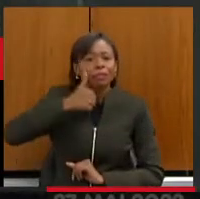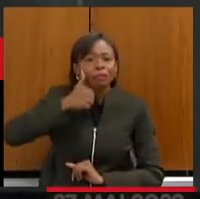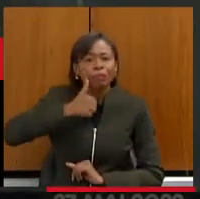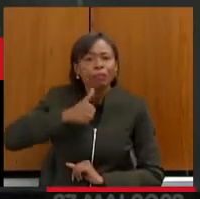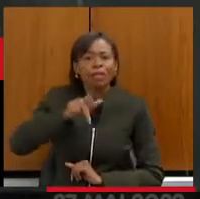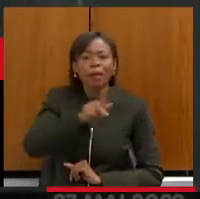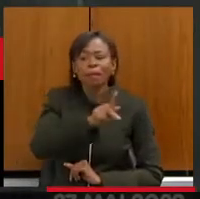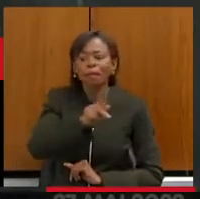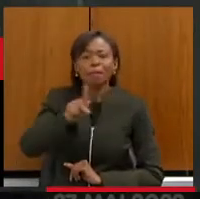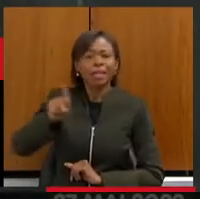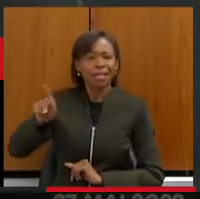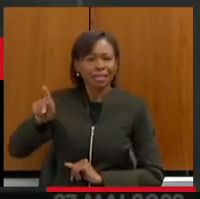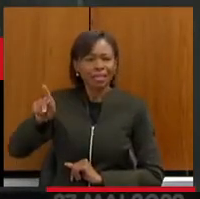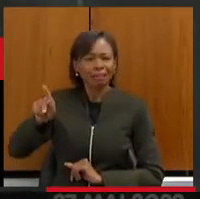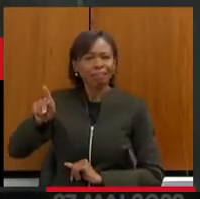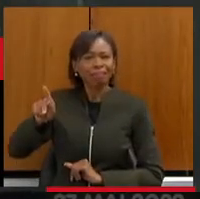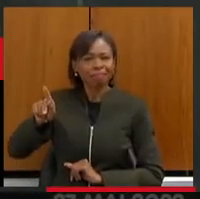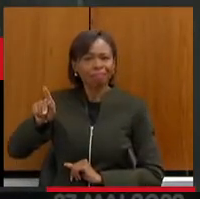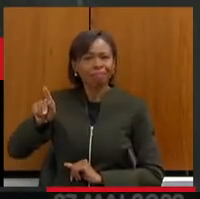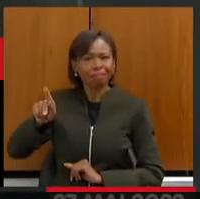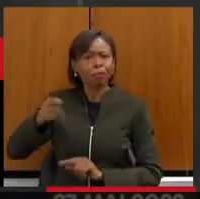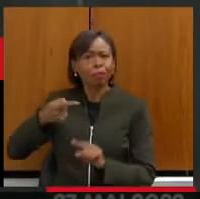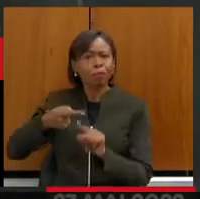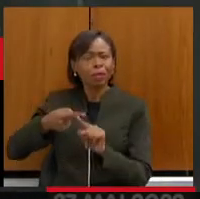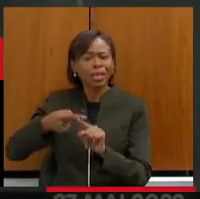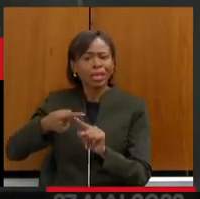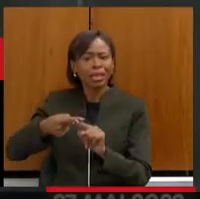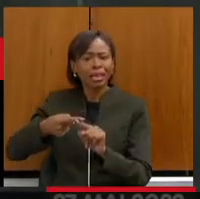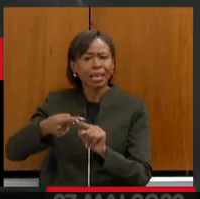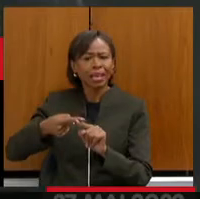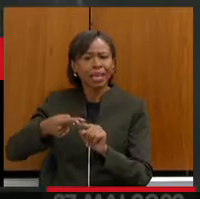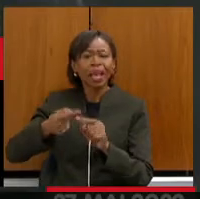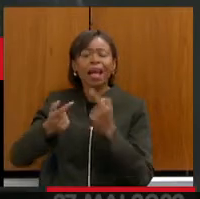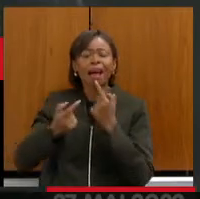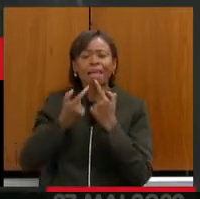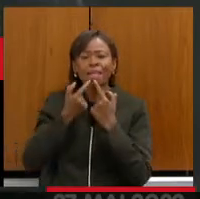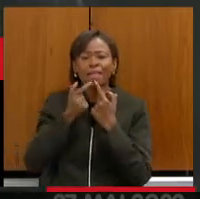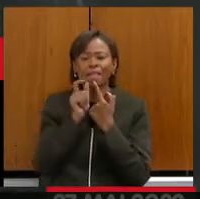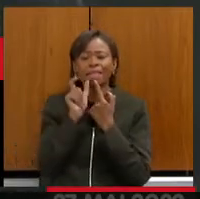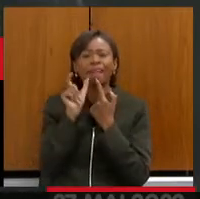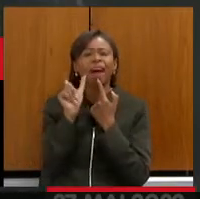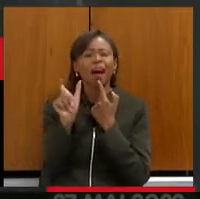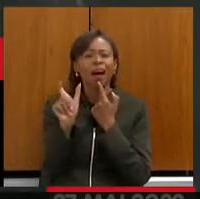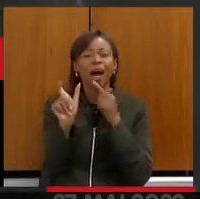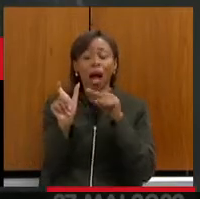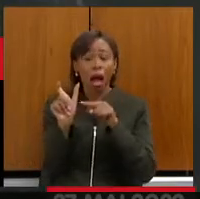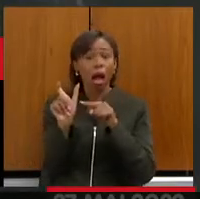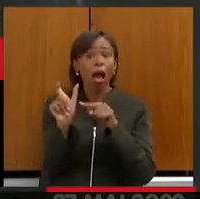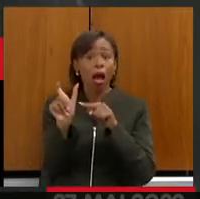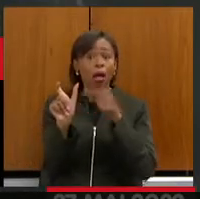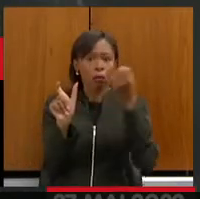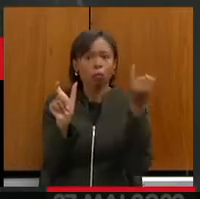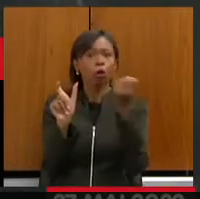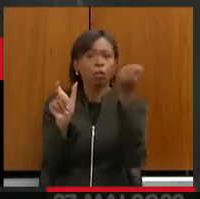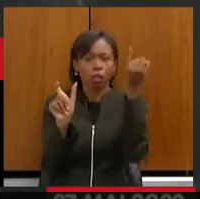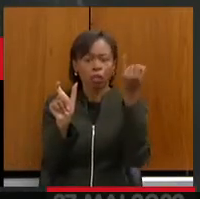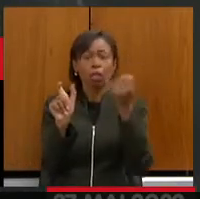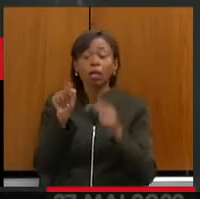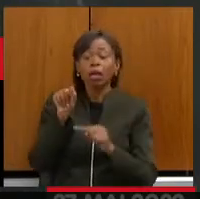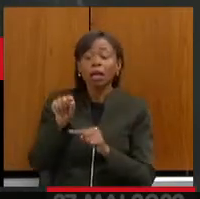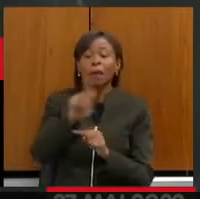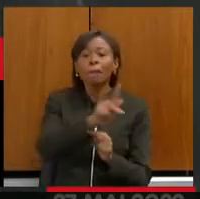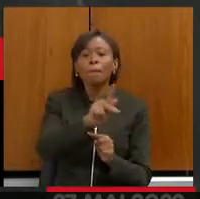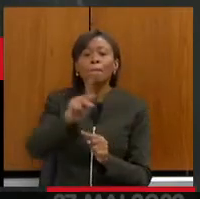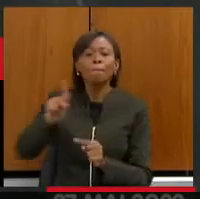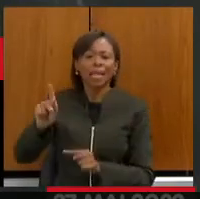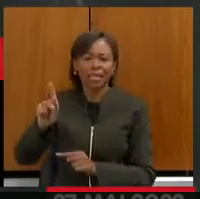porque a linguagem também é uma disputa de narrativa a nossa presidenta da comissão de defesa dos direitos